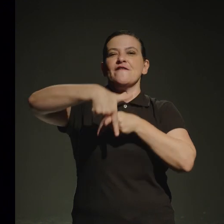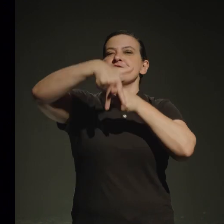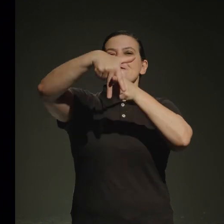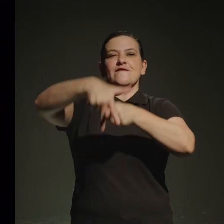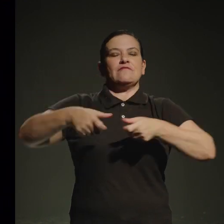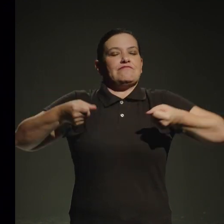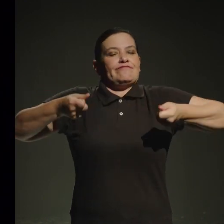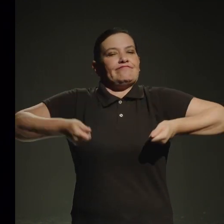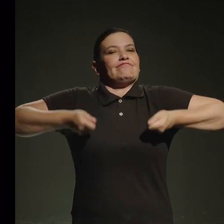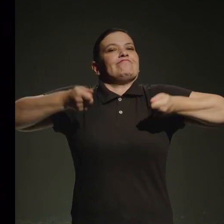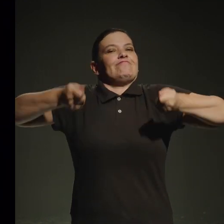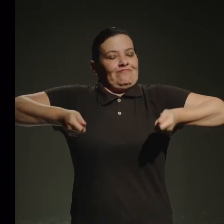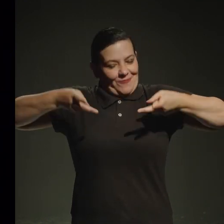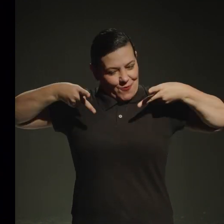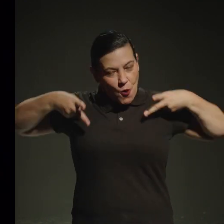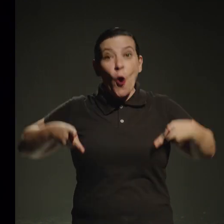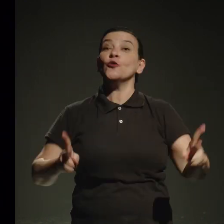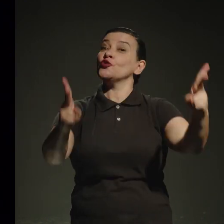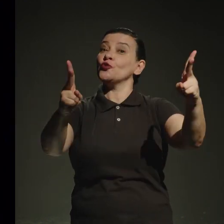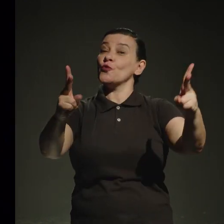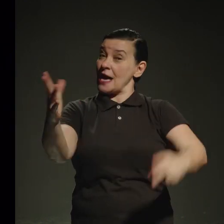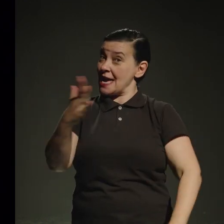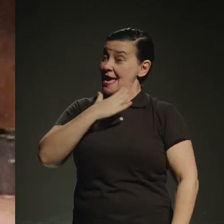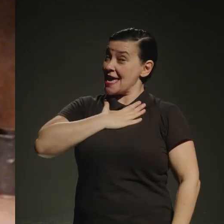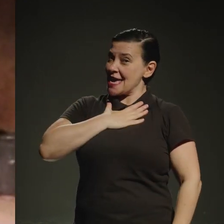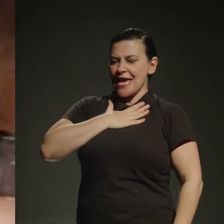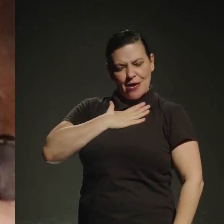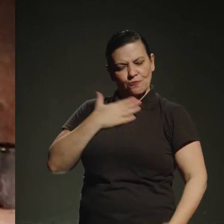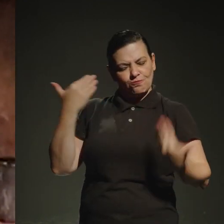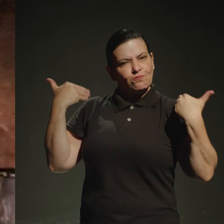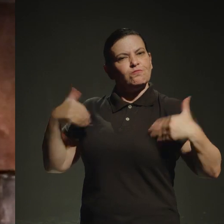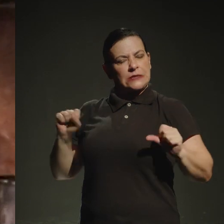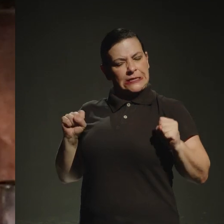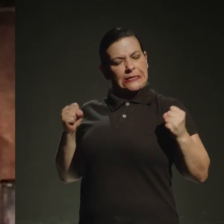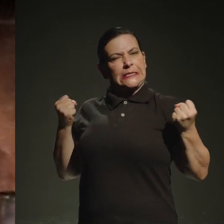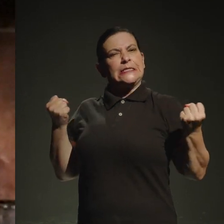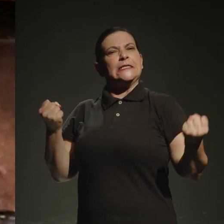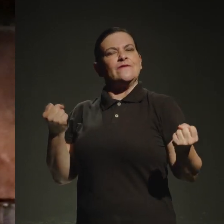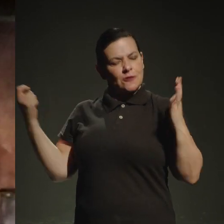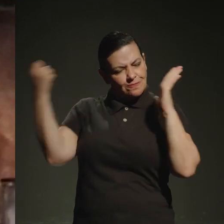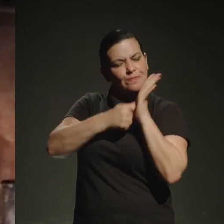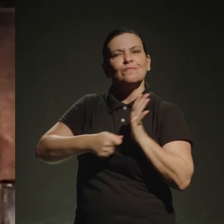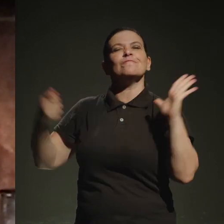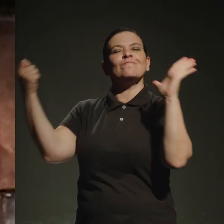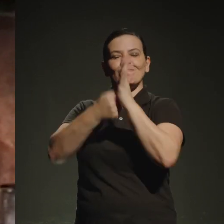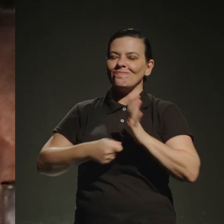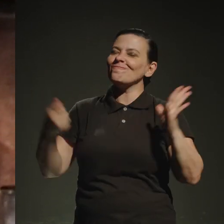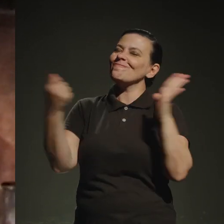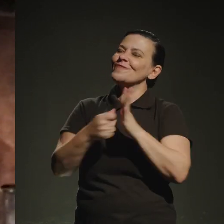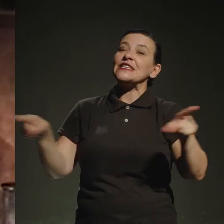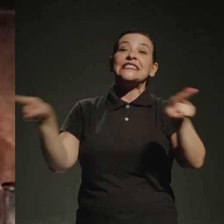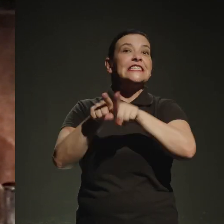ardente a chama da dignidade e da ética. Salve o valente Amadís de Gaula, que